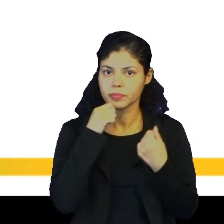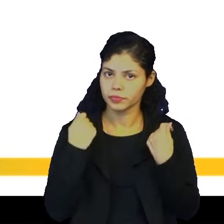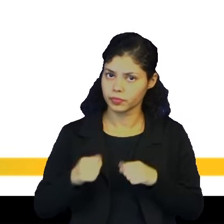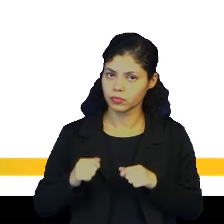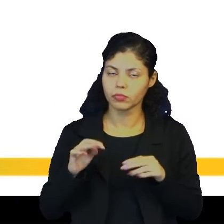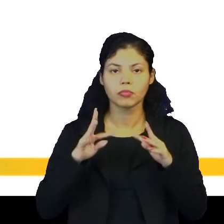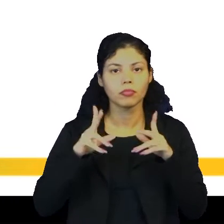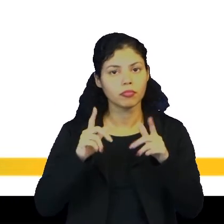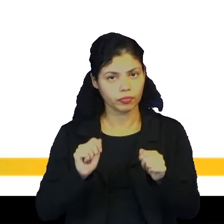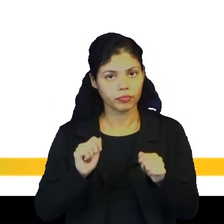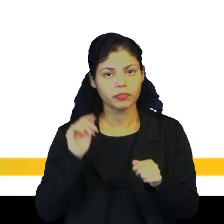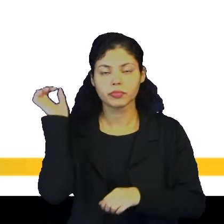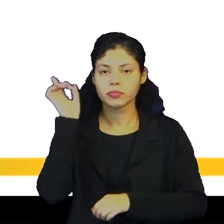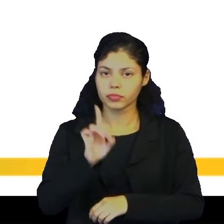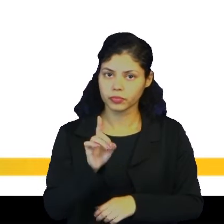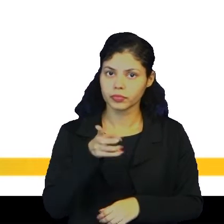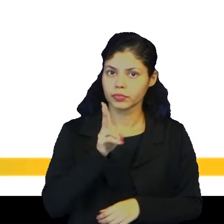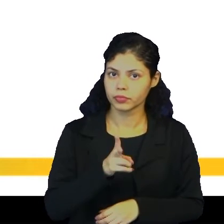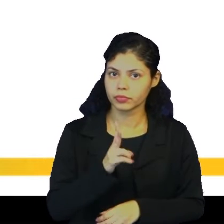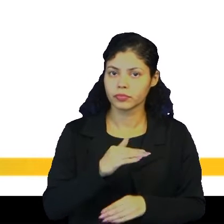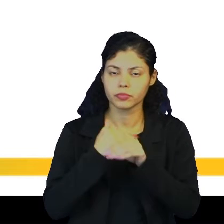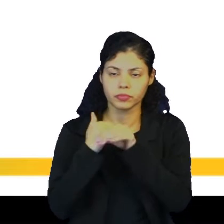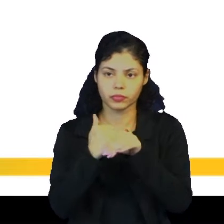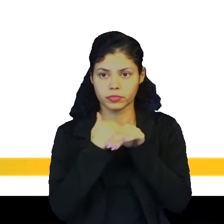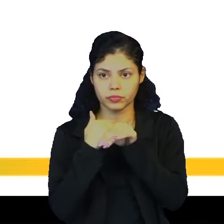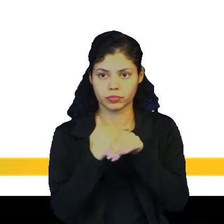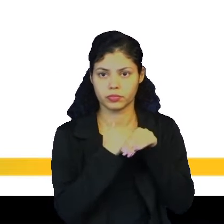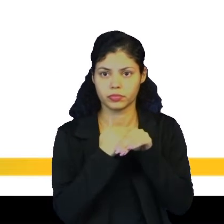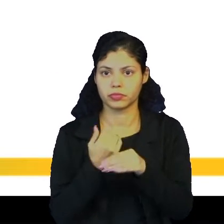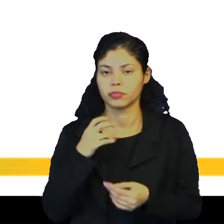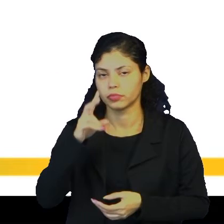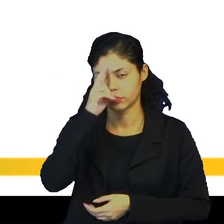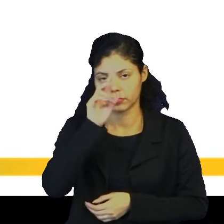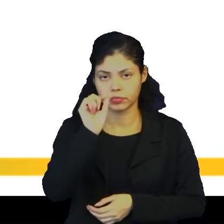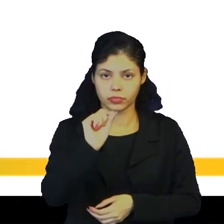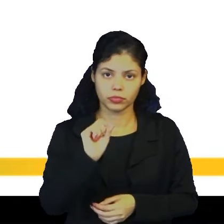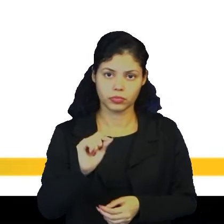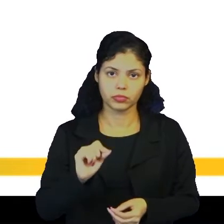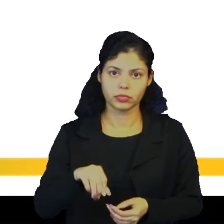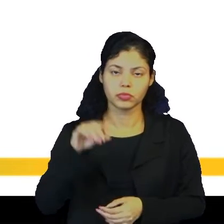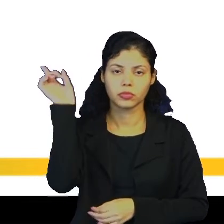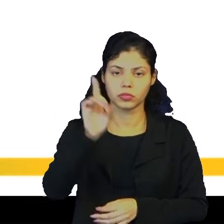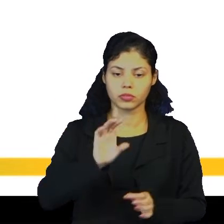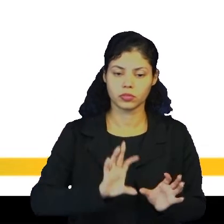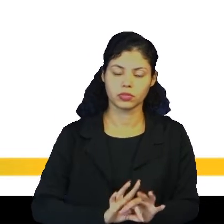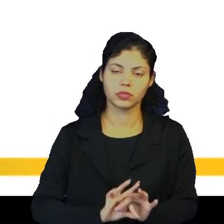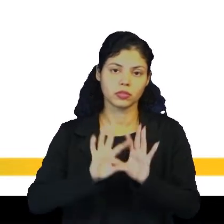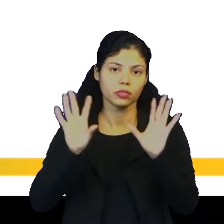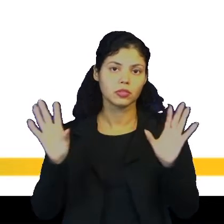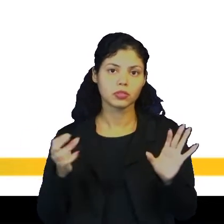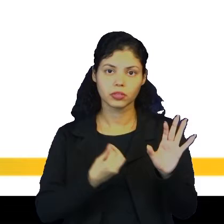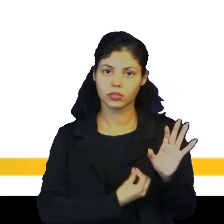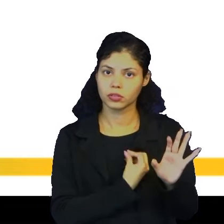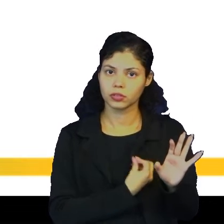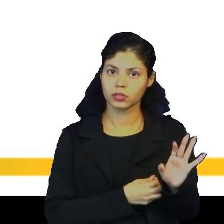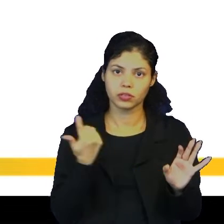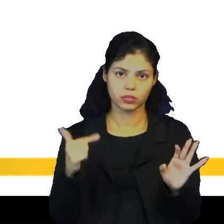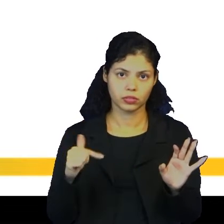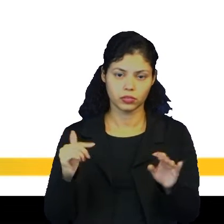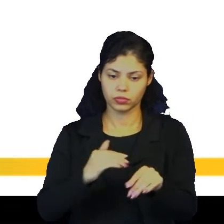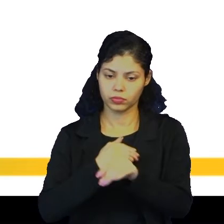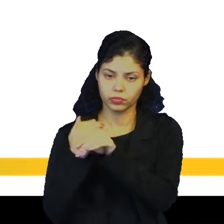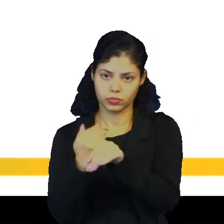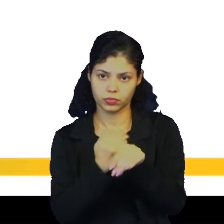contemplados com todos os nossos direitos ao mesmo tempo, lembrando que os direitos de liberdade não sobrevivem sem os direitos